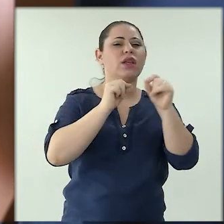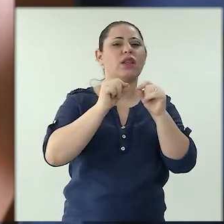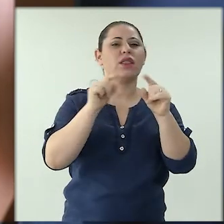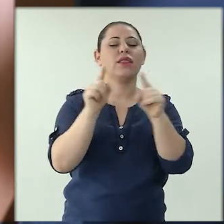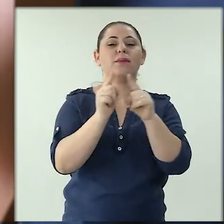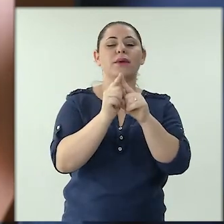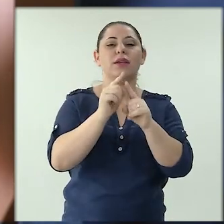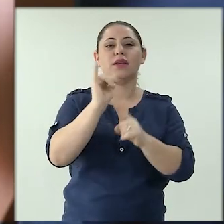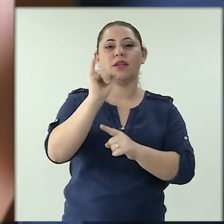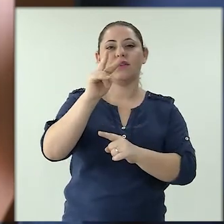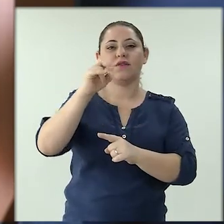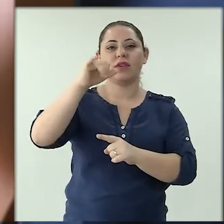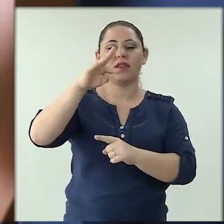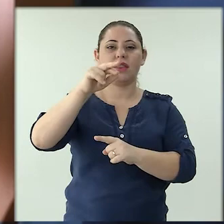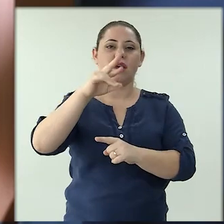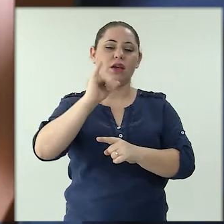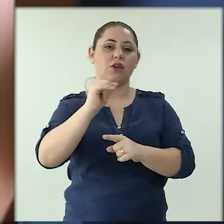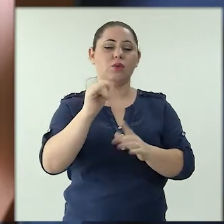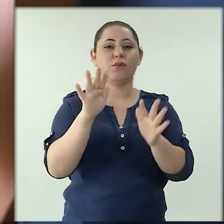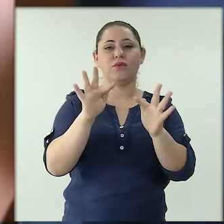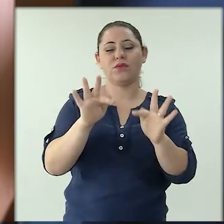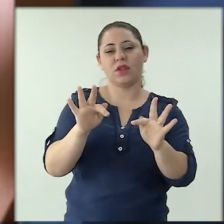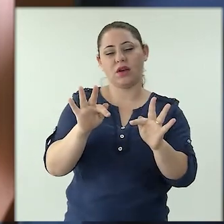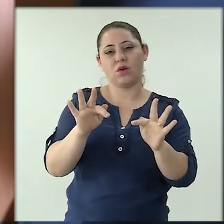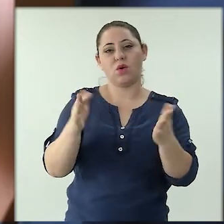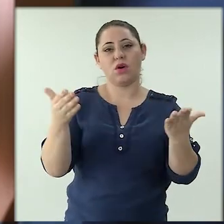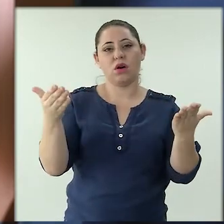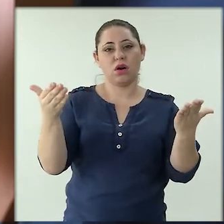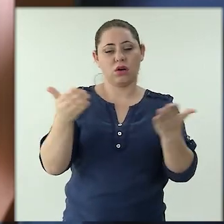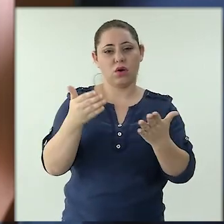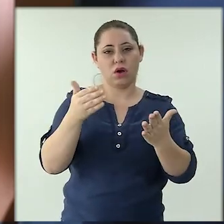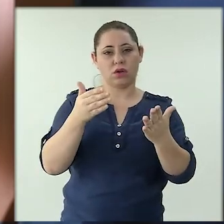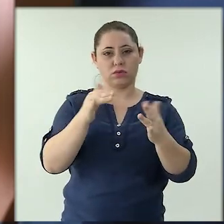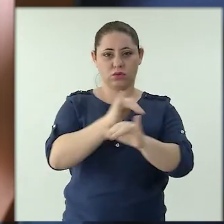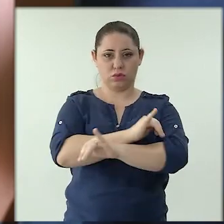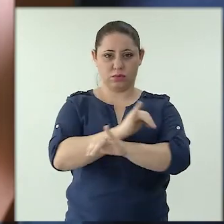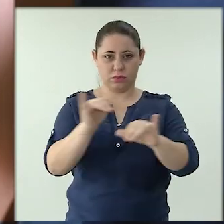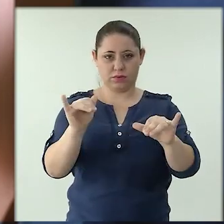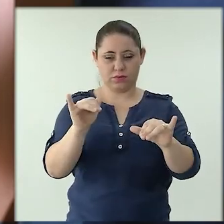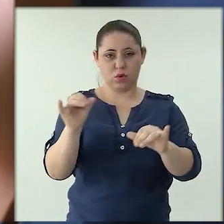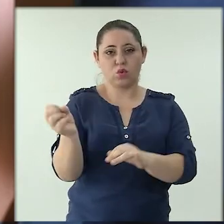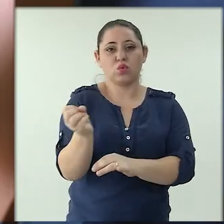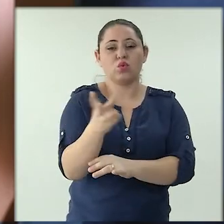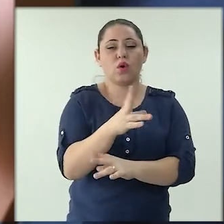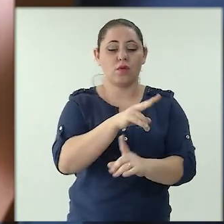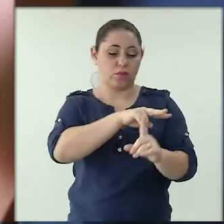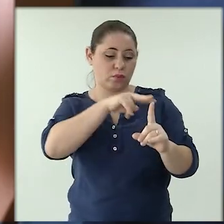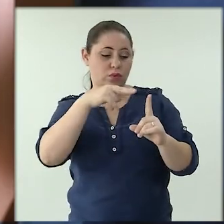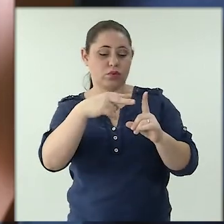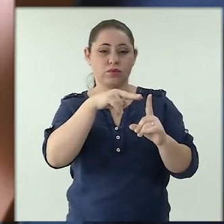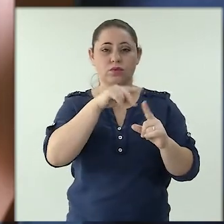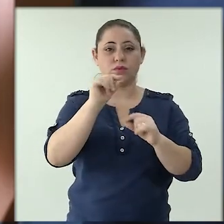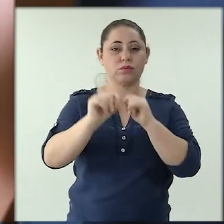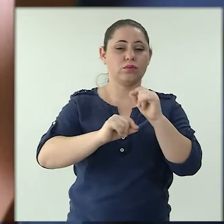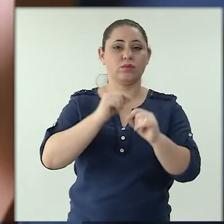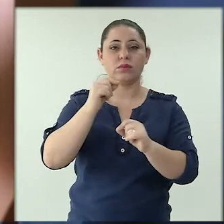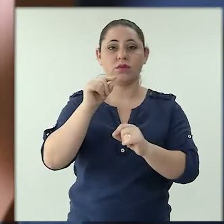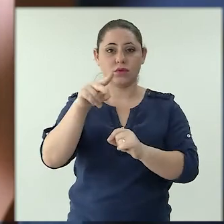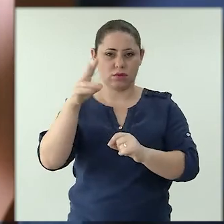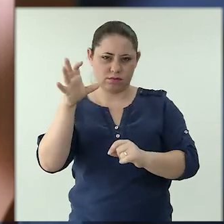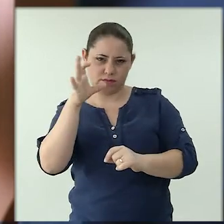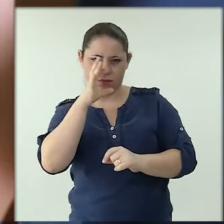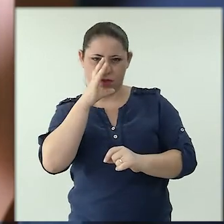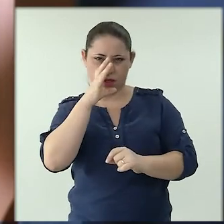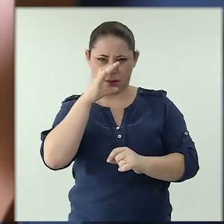né? Mas agora a gente vai passar para a segunda parte final, para essa parte final aqui do programa, né? Nessa nova fase do ponto de vista, porque você